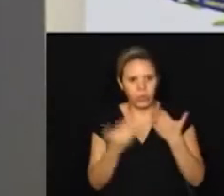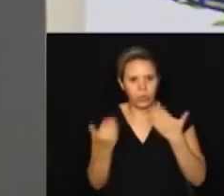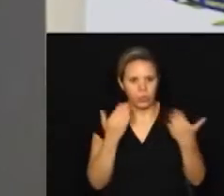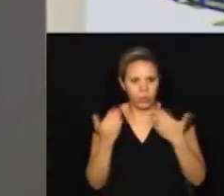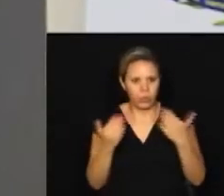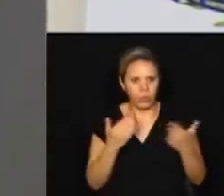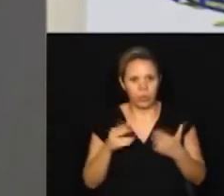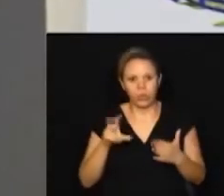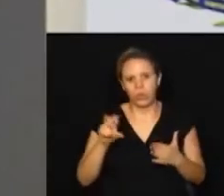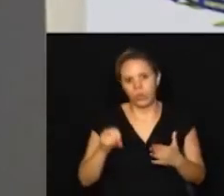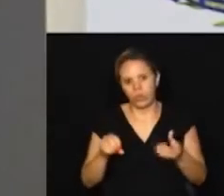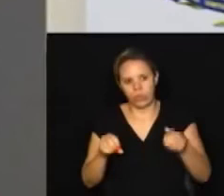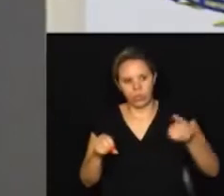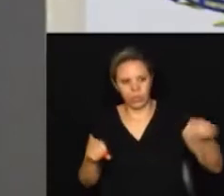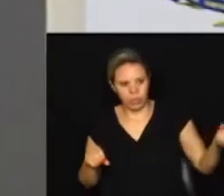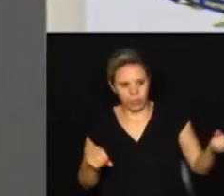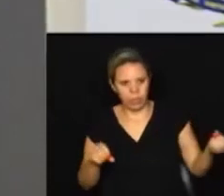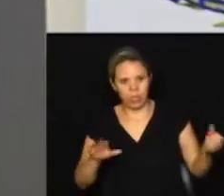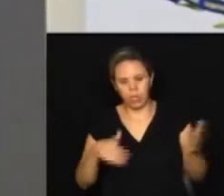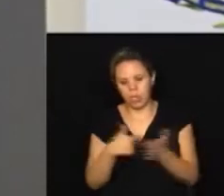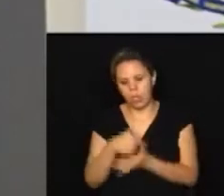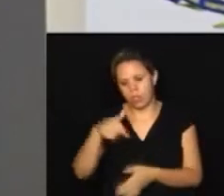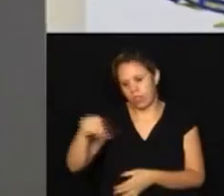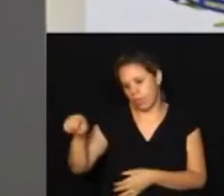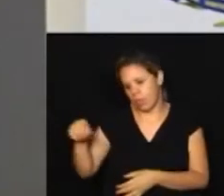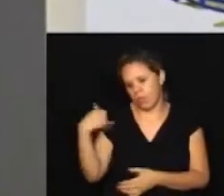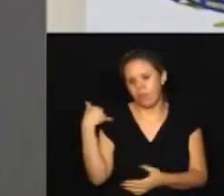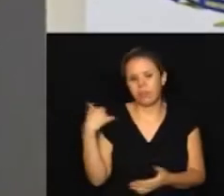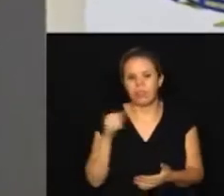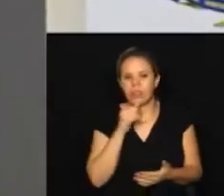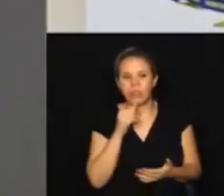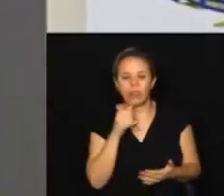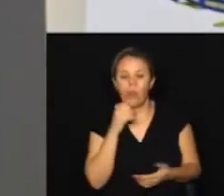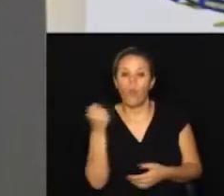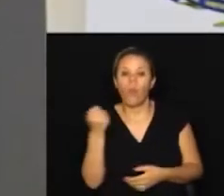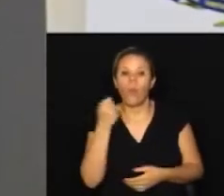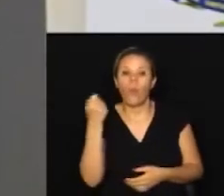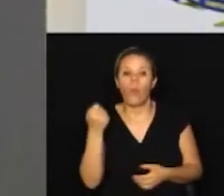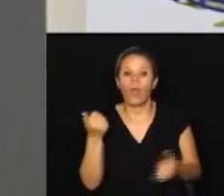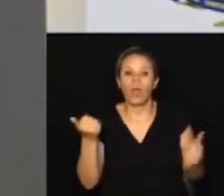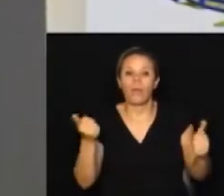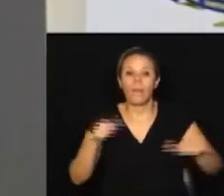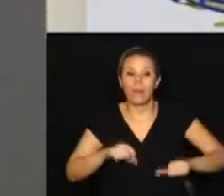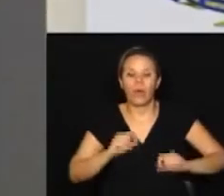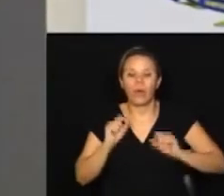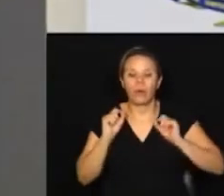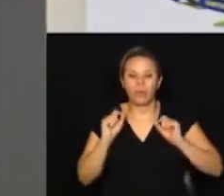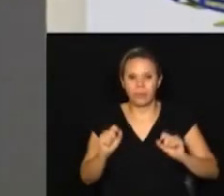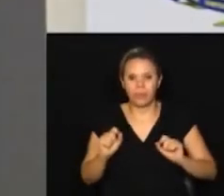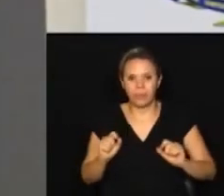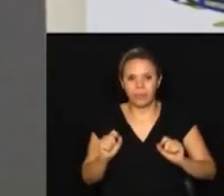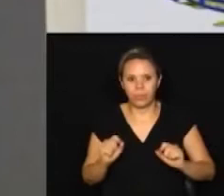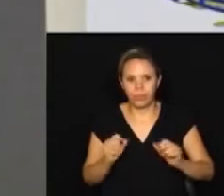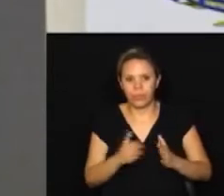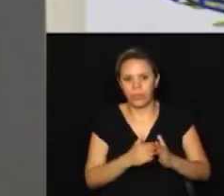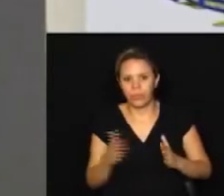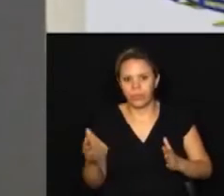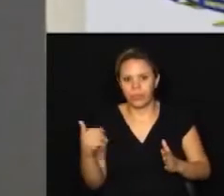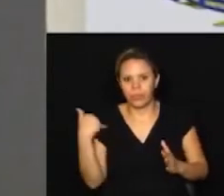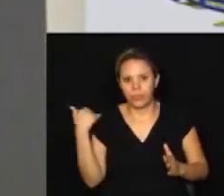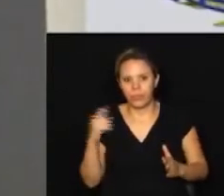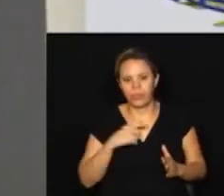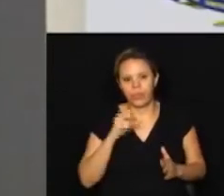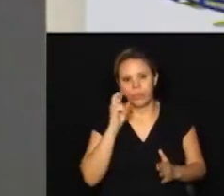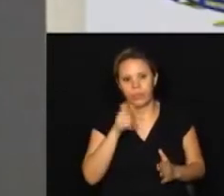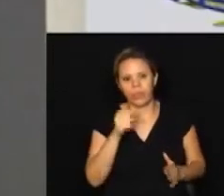aos de 50 a 60 e 60 a 70, com um agravamento que nessa faixa etária nós